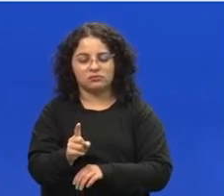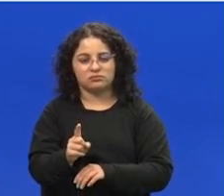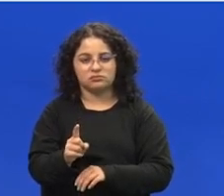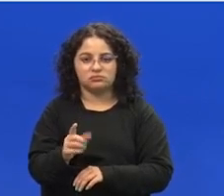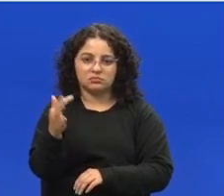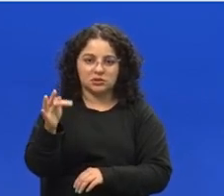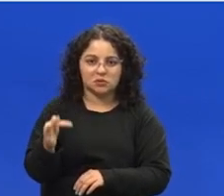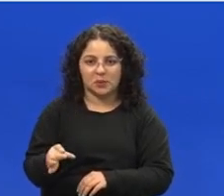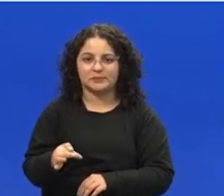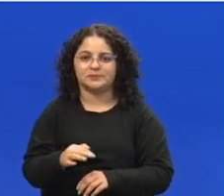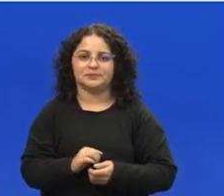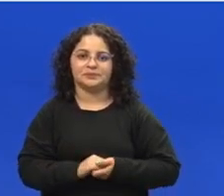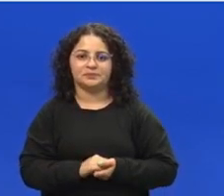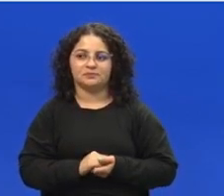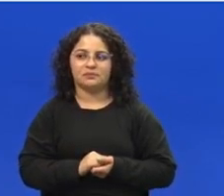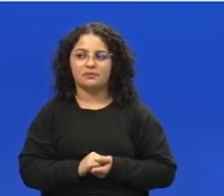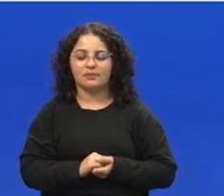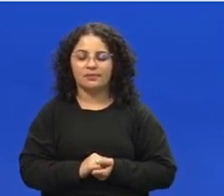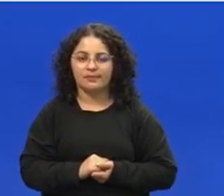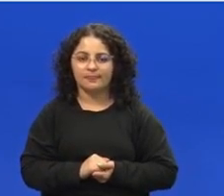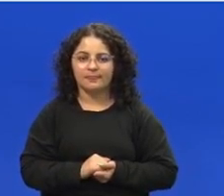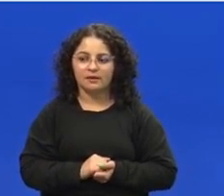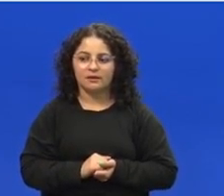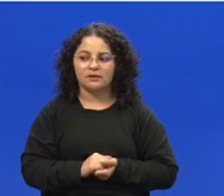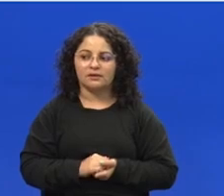aquela sobrecarga.